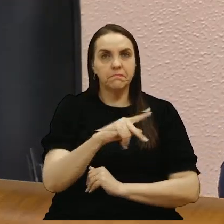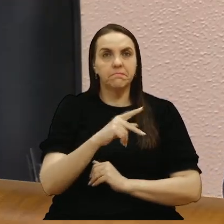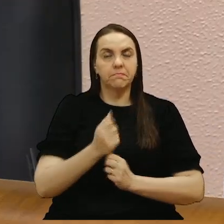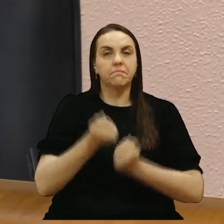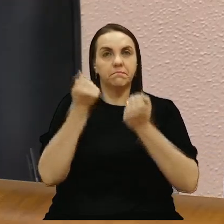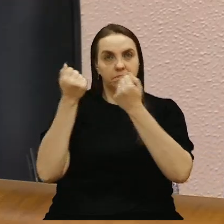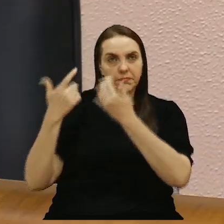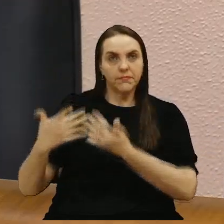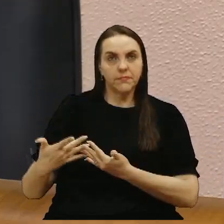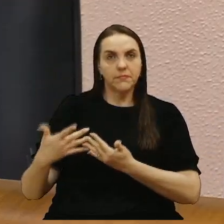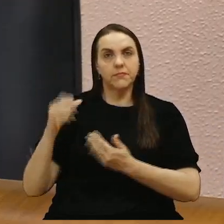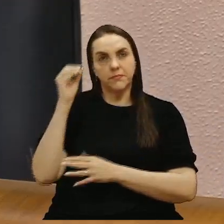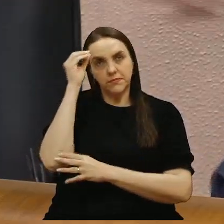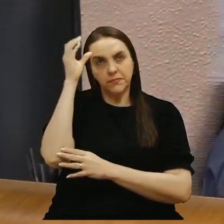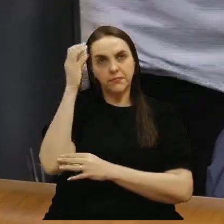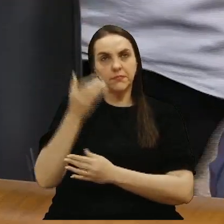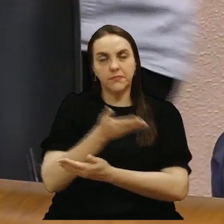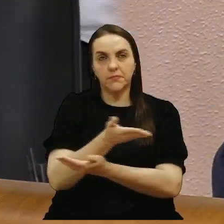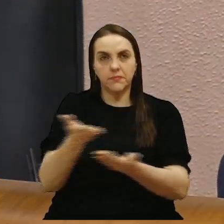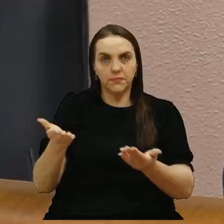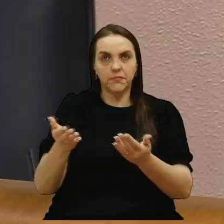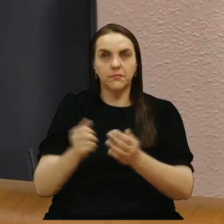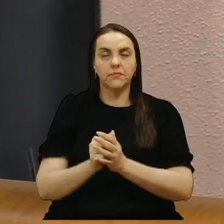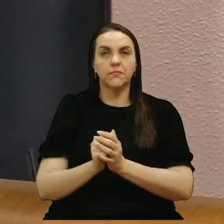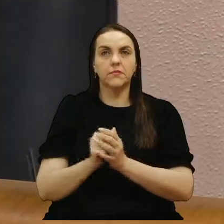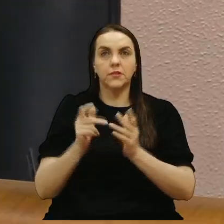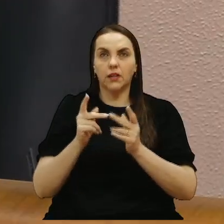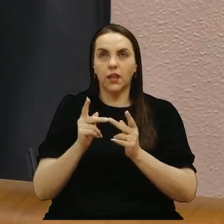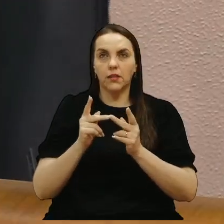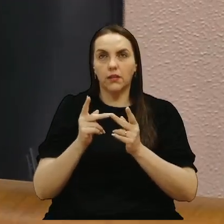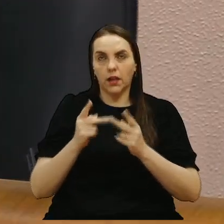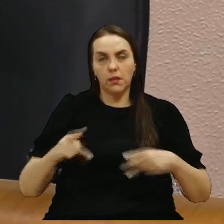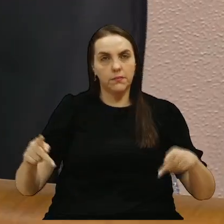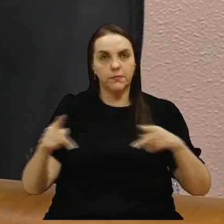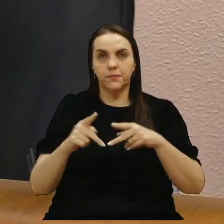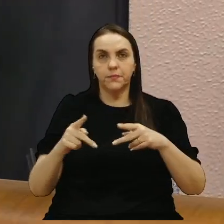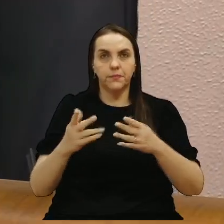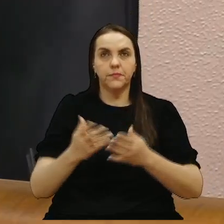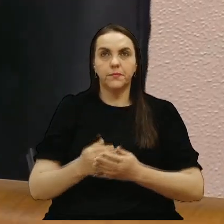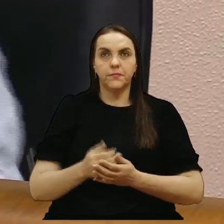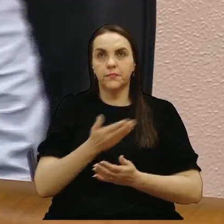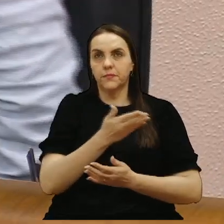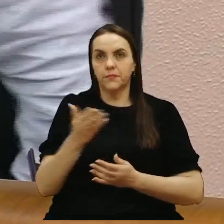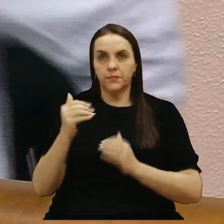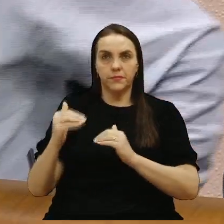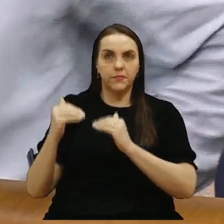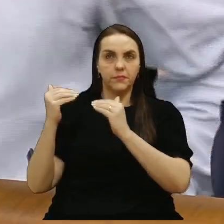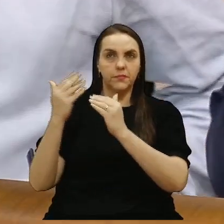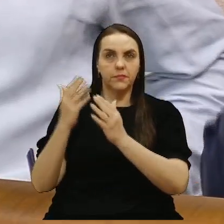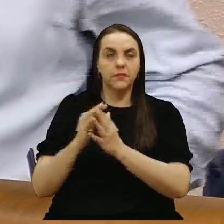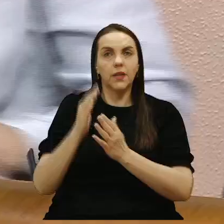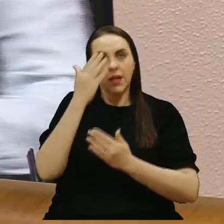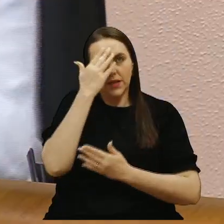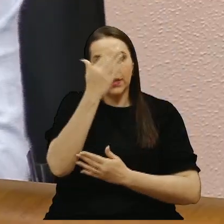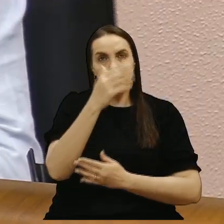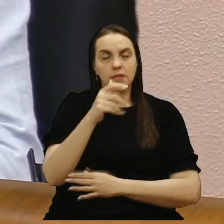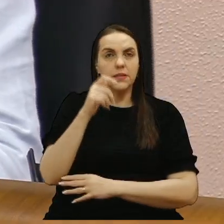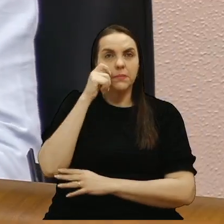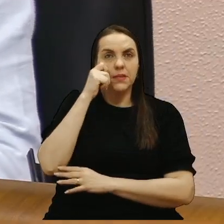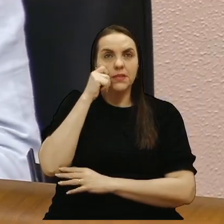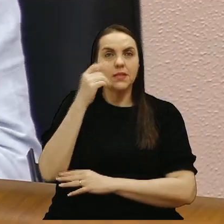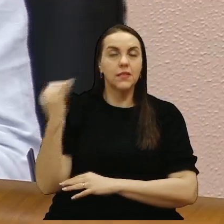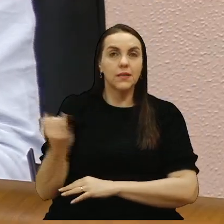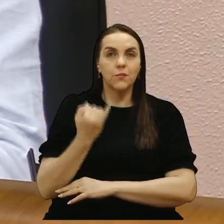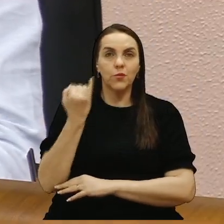trazer conhecimento ao público, às vossas excelências. Agradecer a presença também, muito importante,